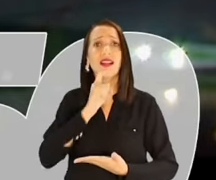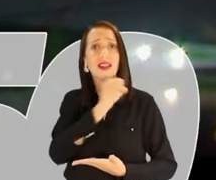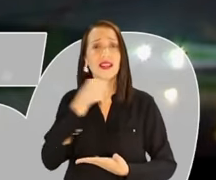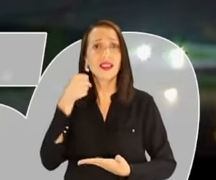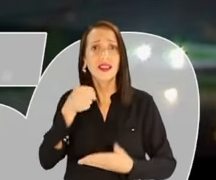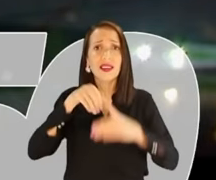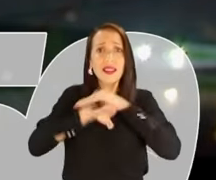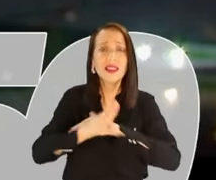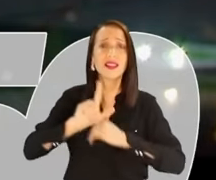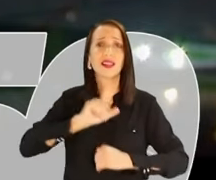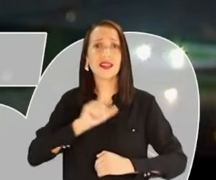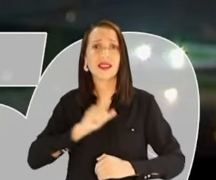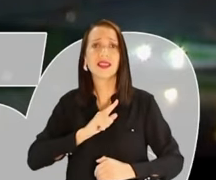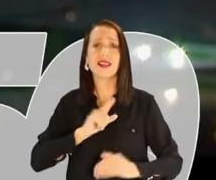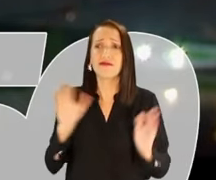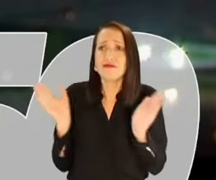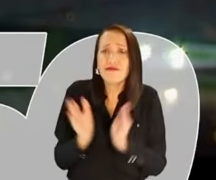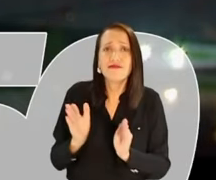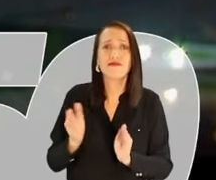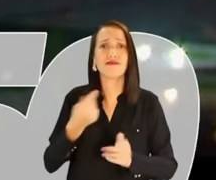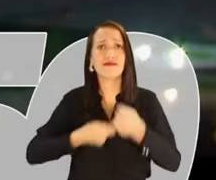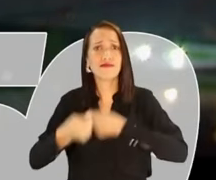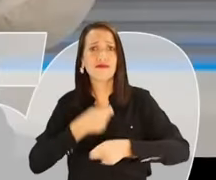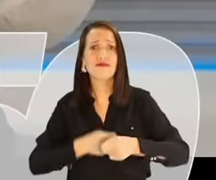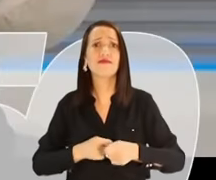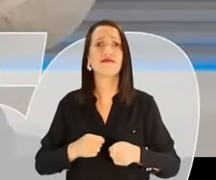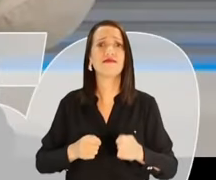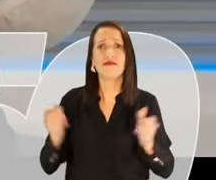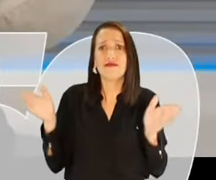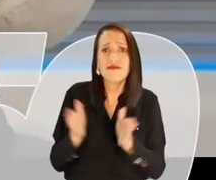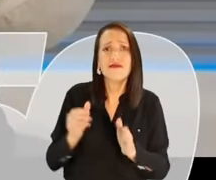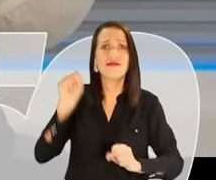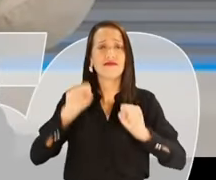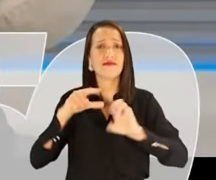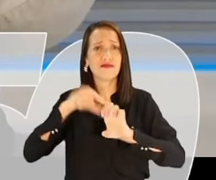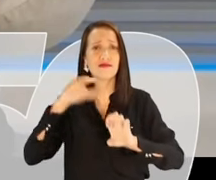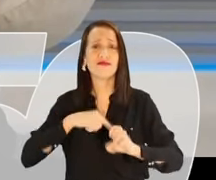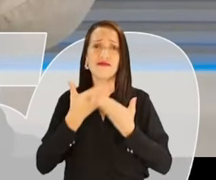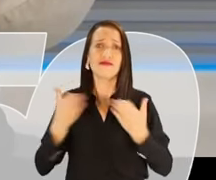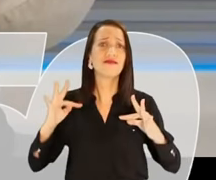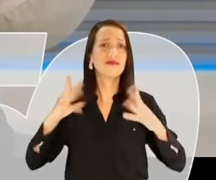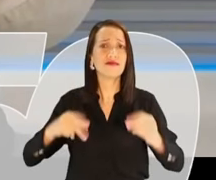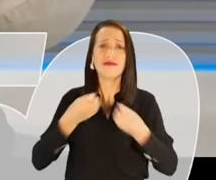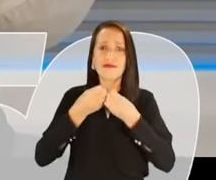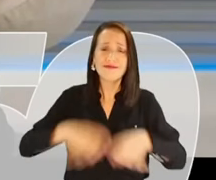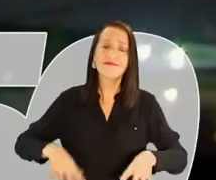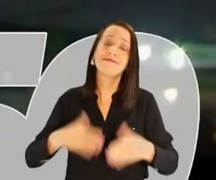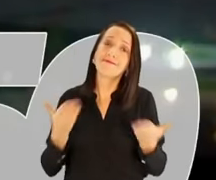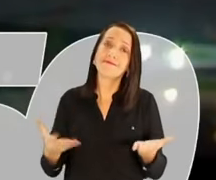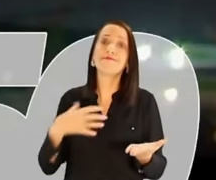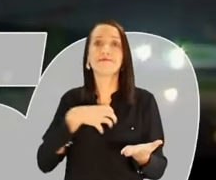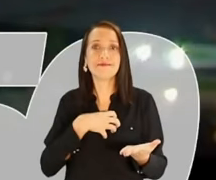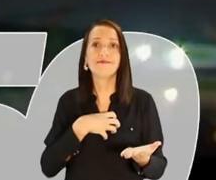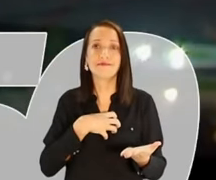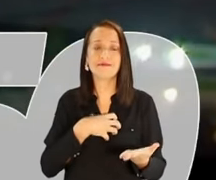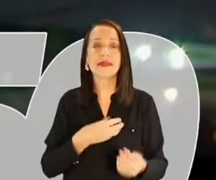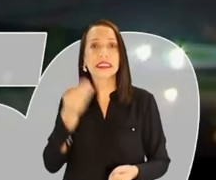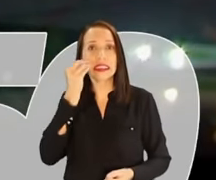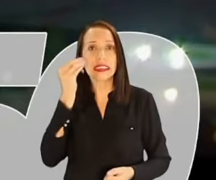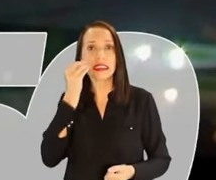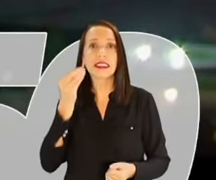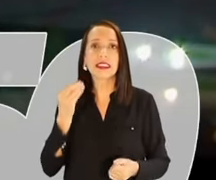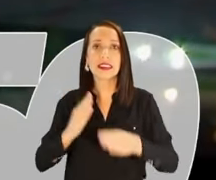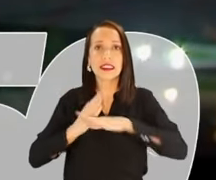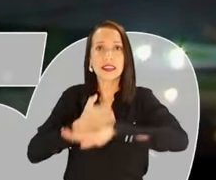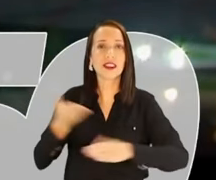refrigerado, pequeno comerciante, pequeno empresário que também perdeu tudo, né, e teve prejuízo. Aliás,